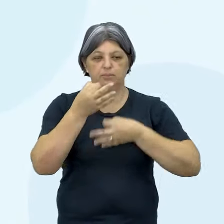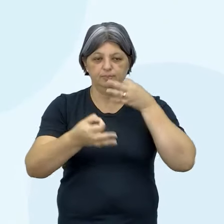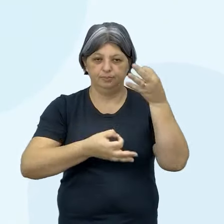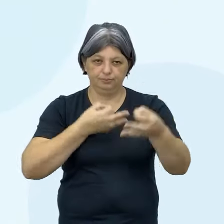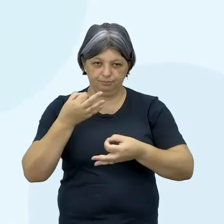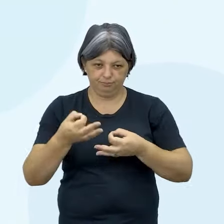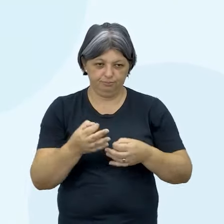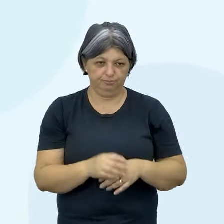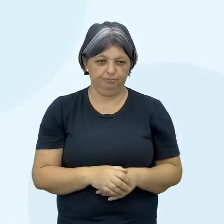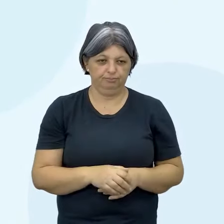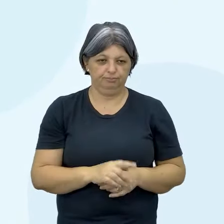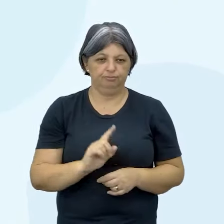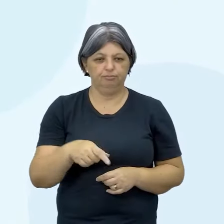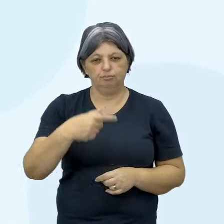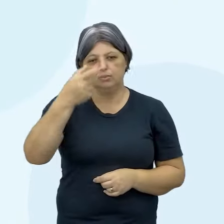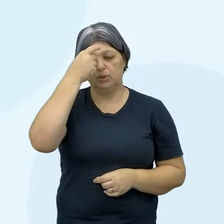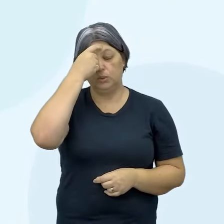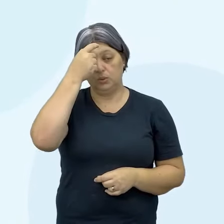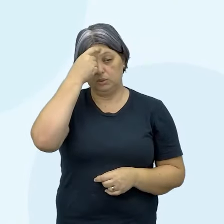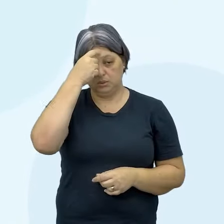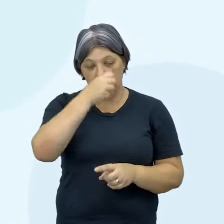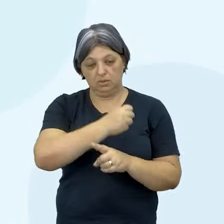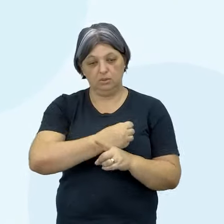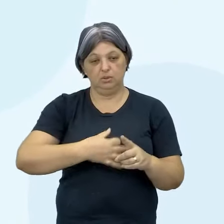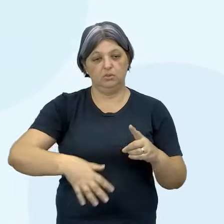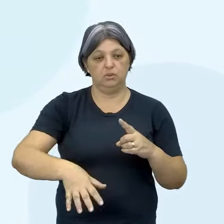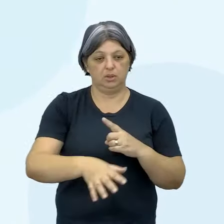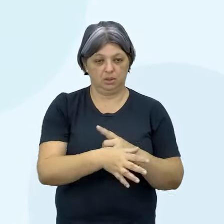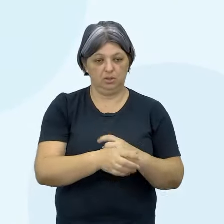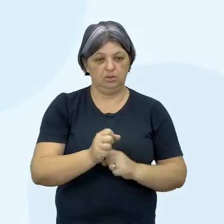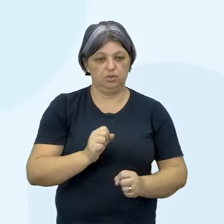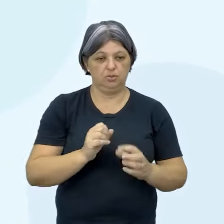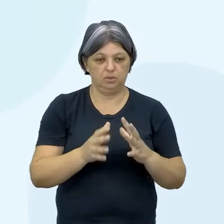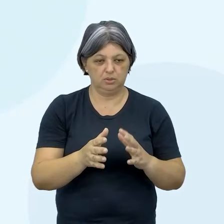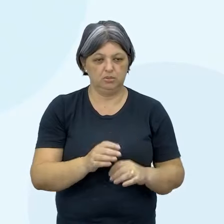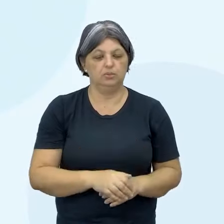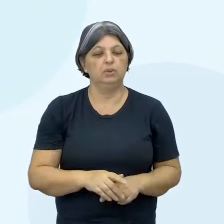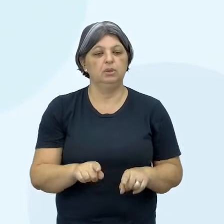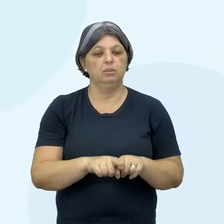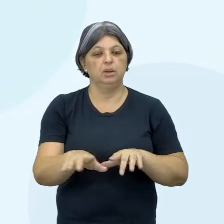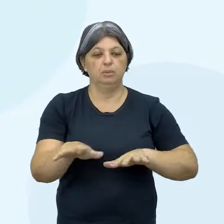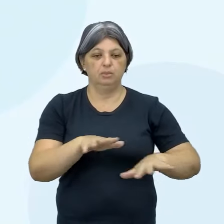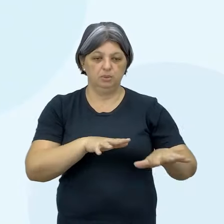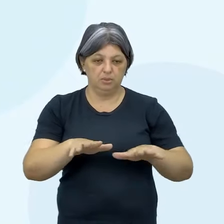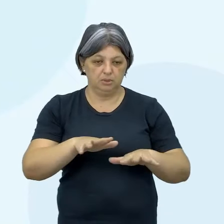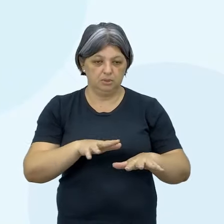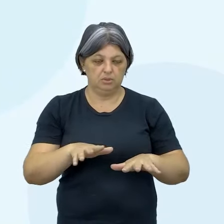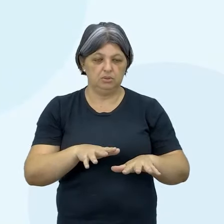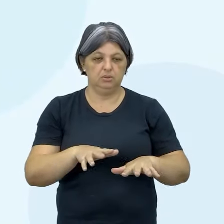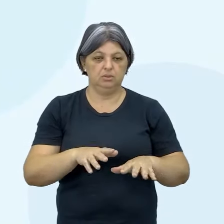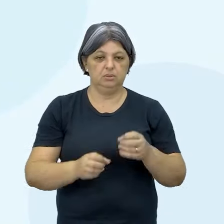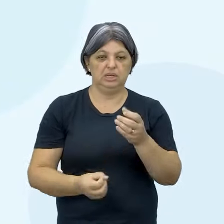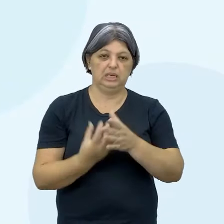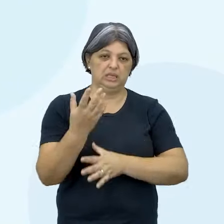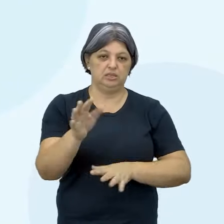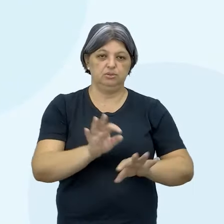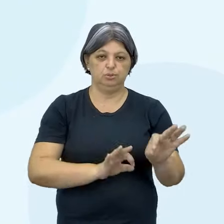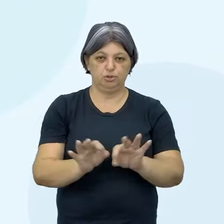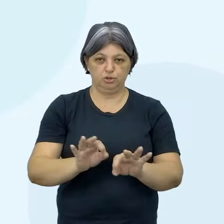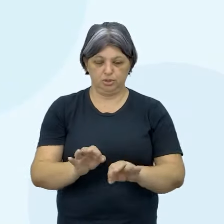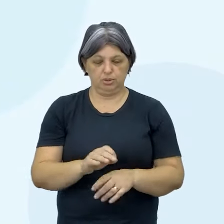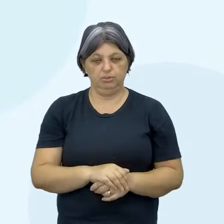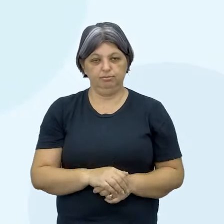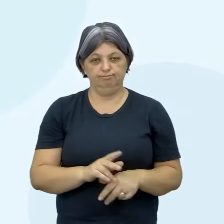atuação consciente na sociedade e mobilização e realização de projetos. Então, aí